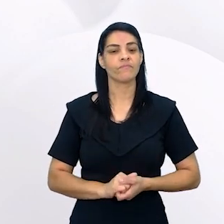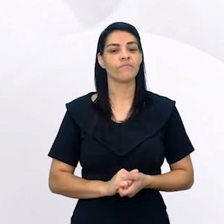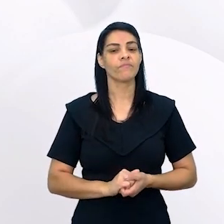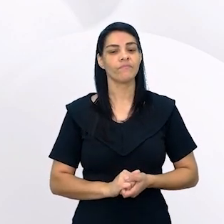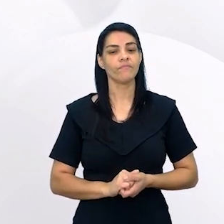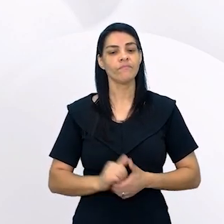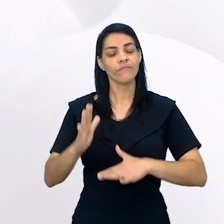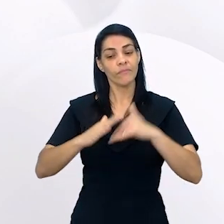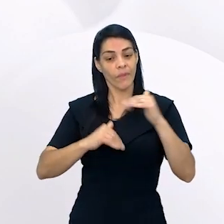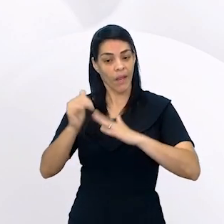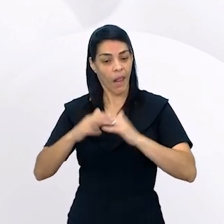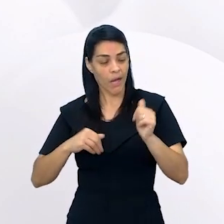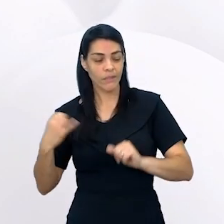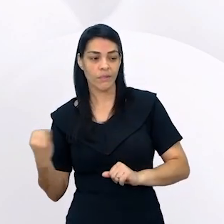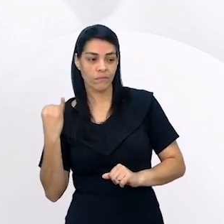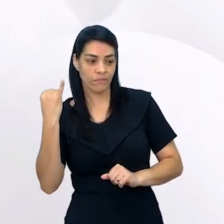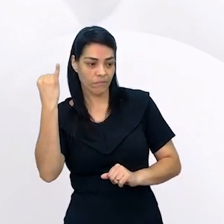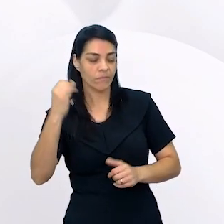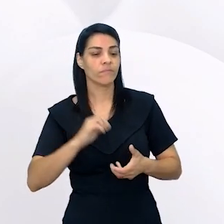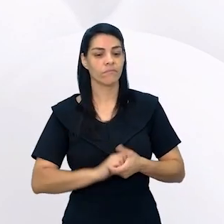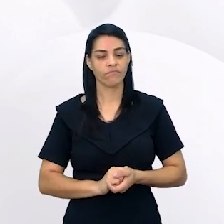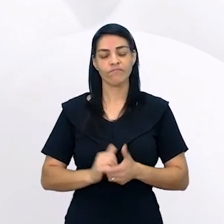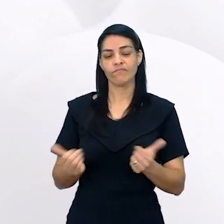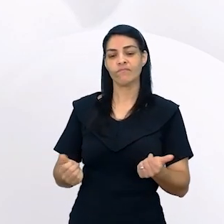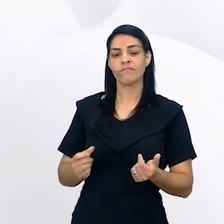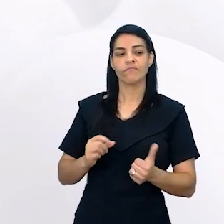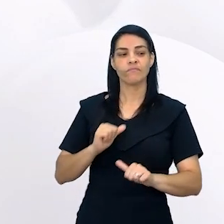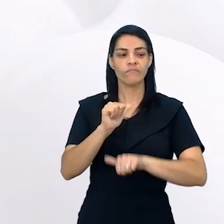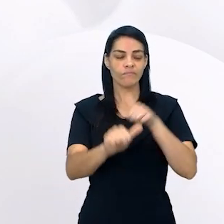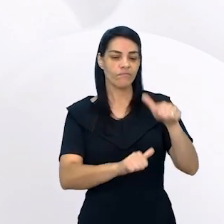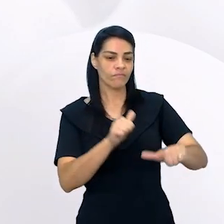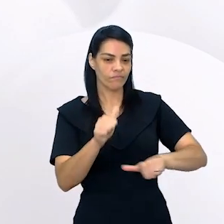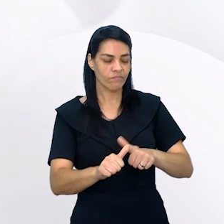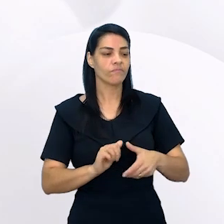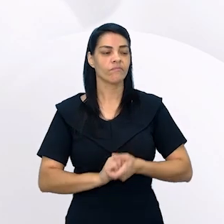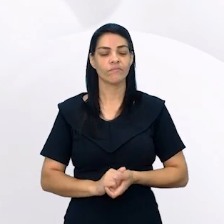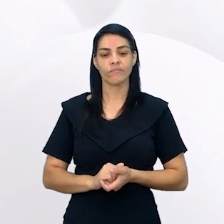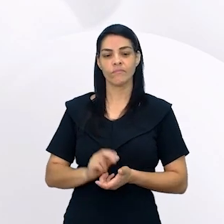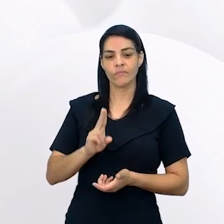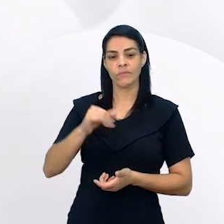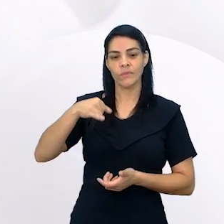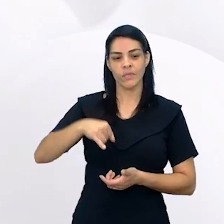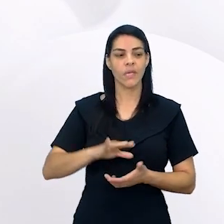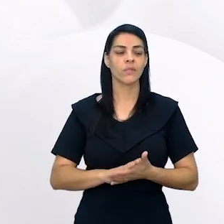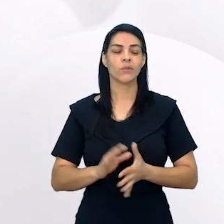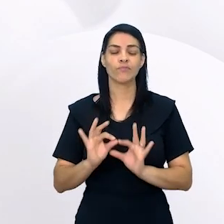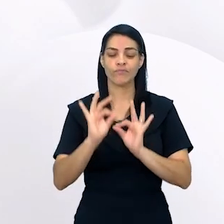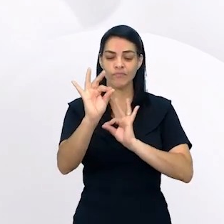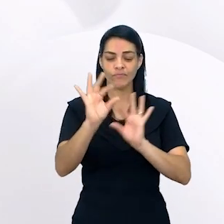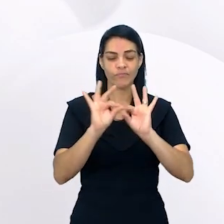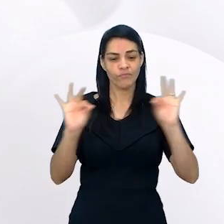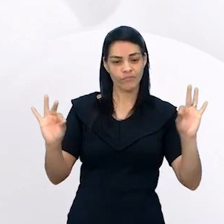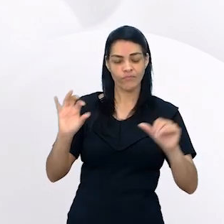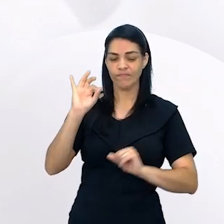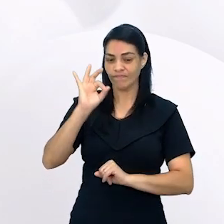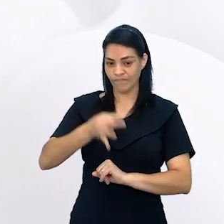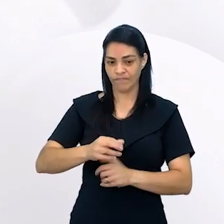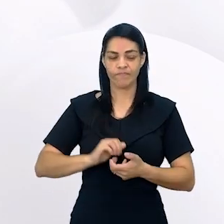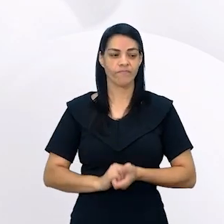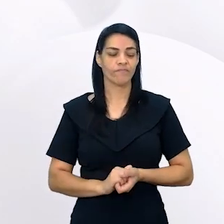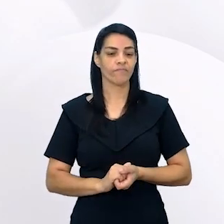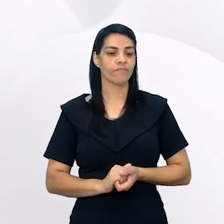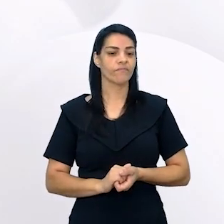é uma habilidade importante né a de transformação de unidade de comprimento e